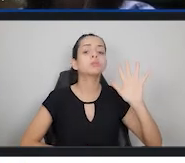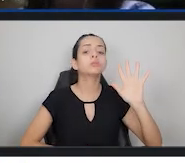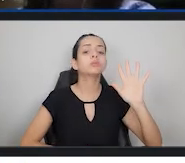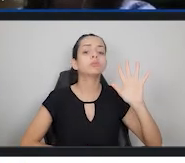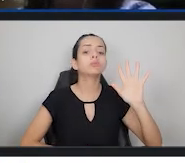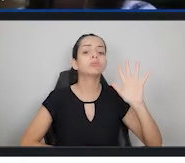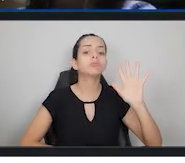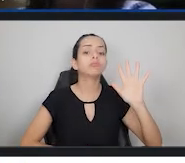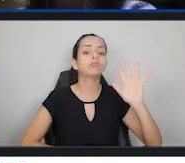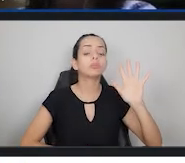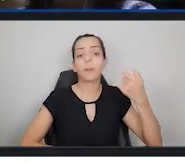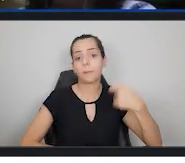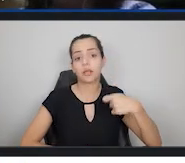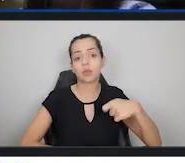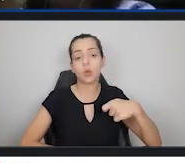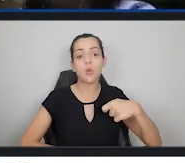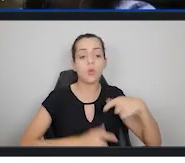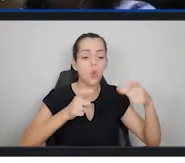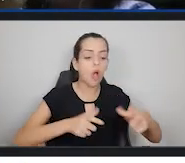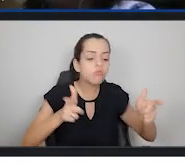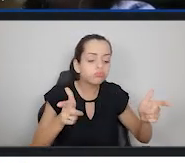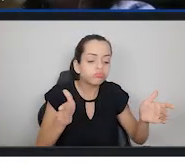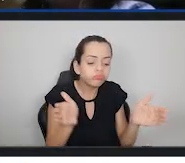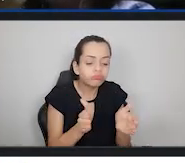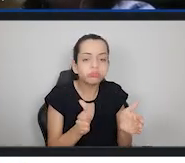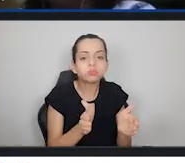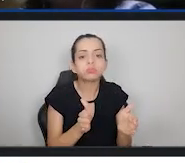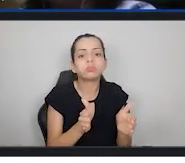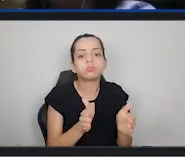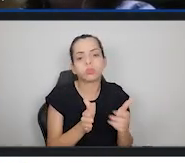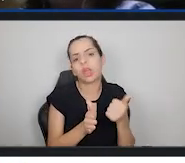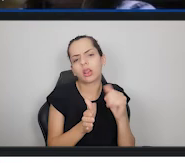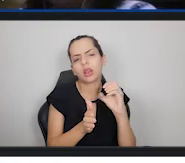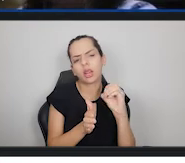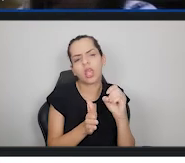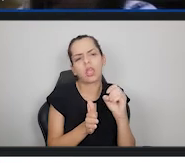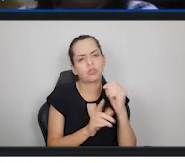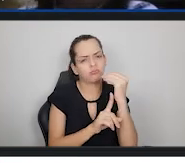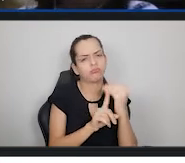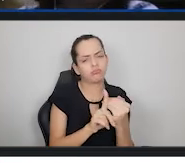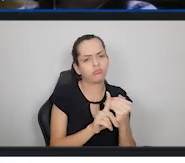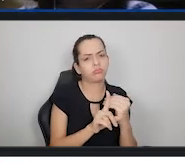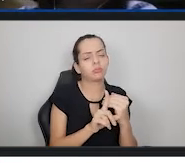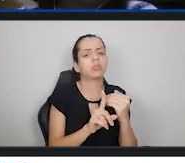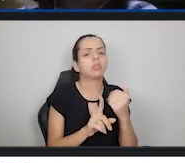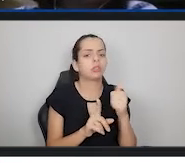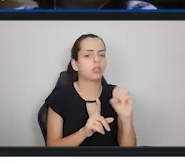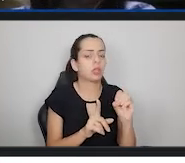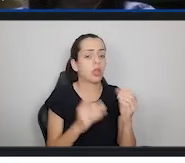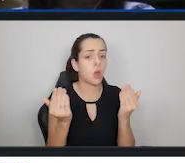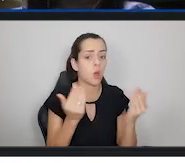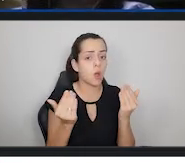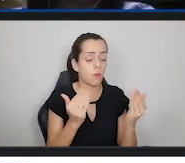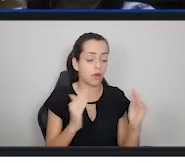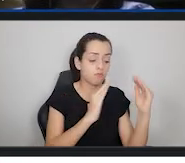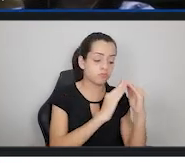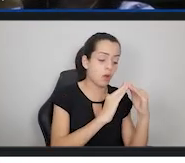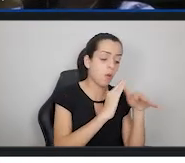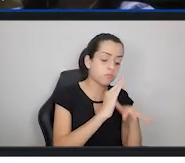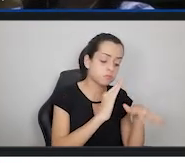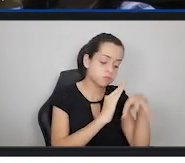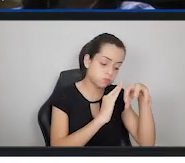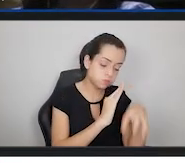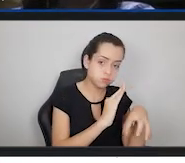nível. Região metropolitana usa muito subestação abrigada. Por quê? Porque normalmente os terrenos são caros e é